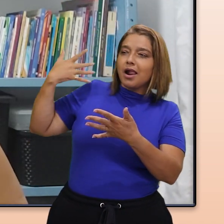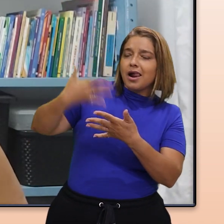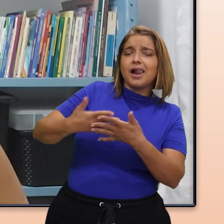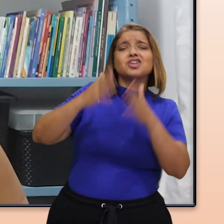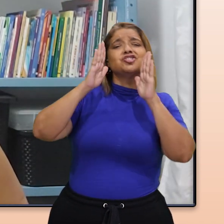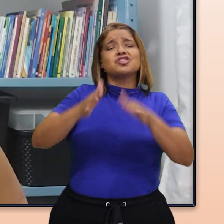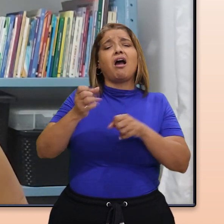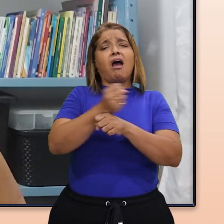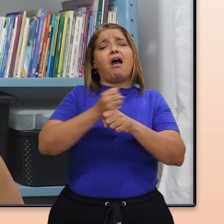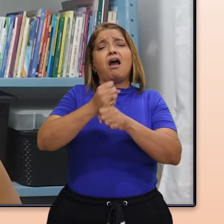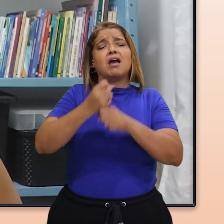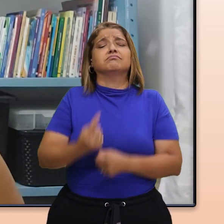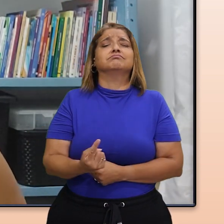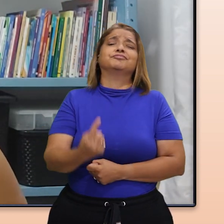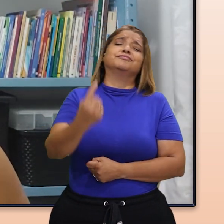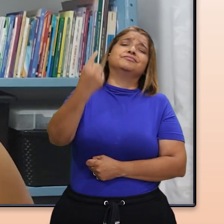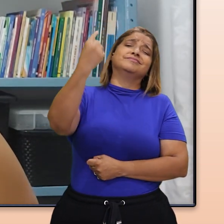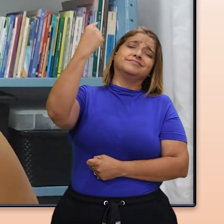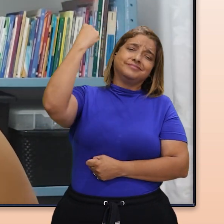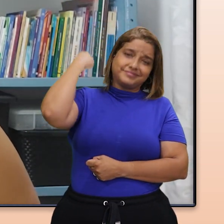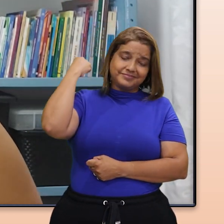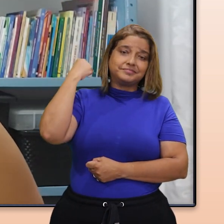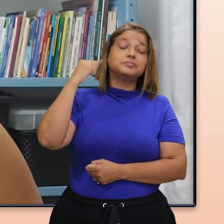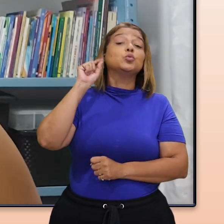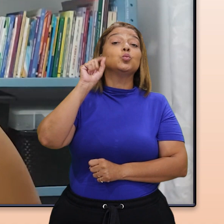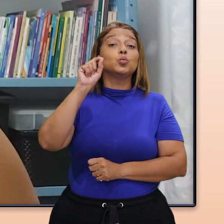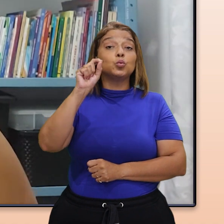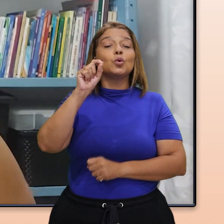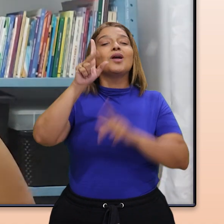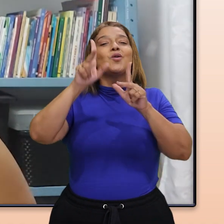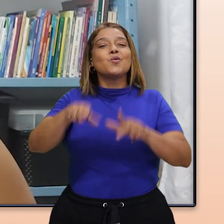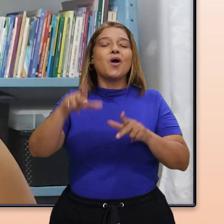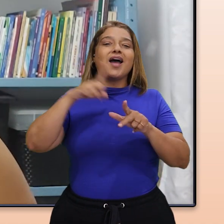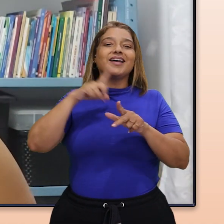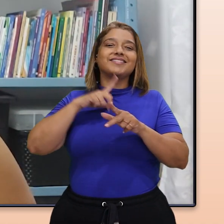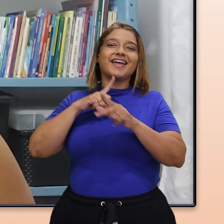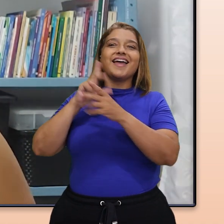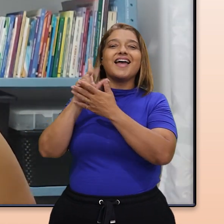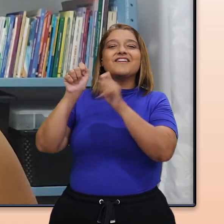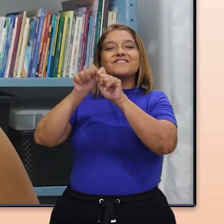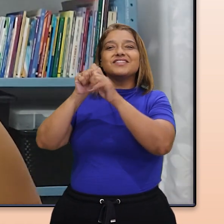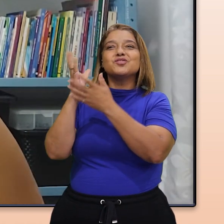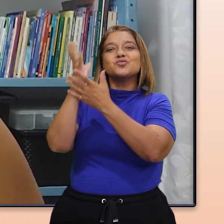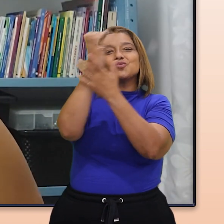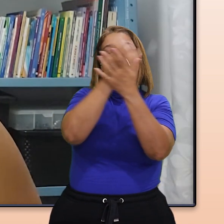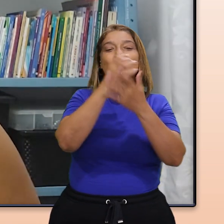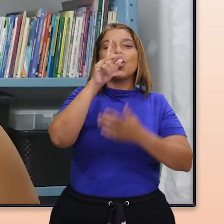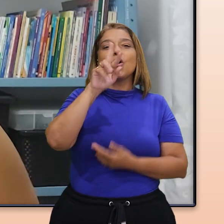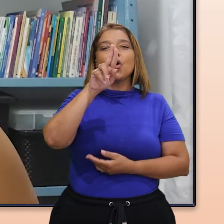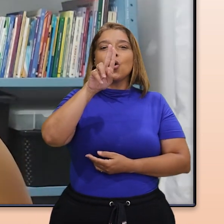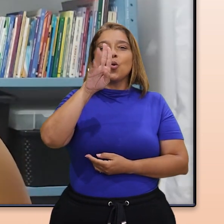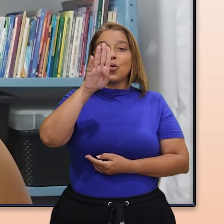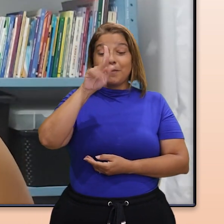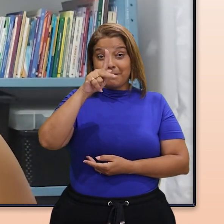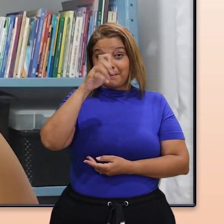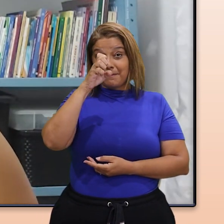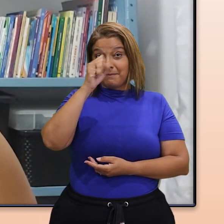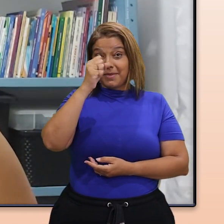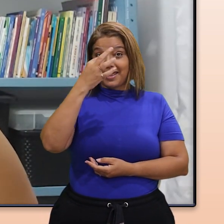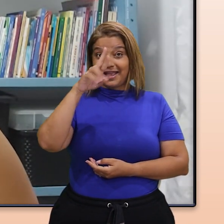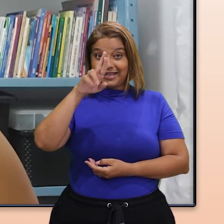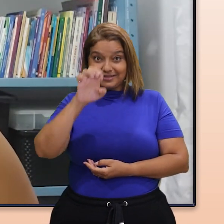das cavernas, com aquela arte que a gente já estudou, a rupestre. Então, o homem teve